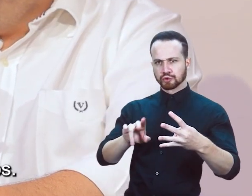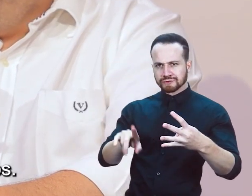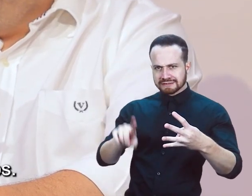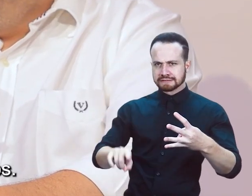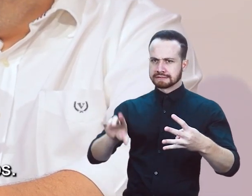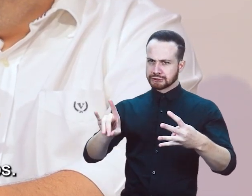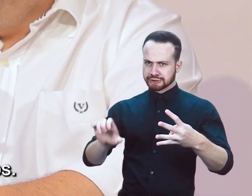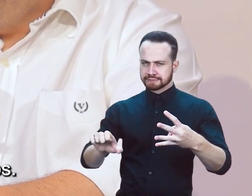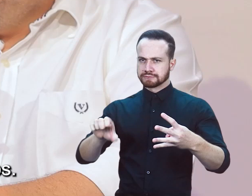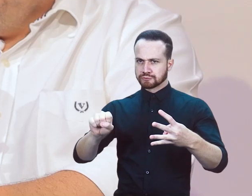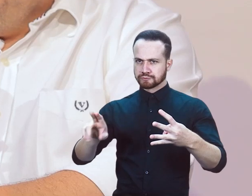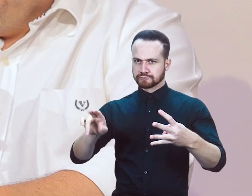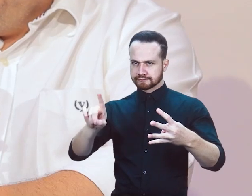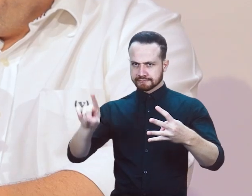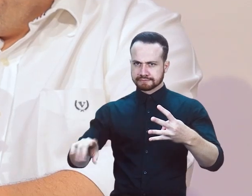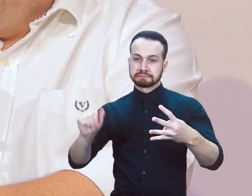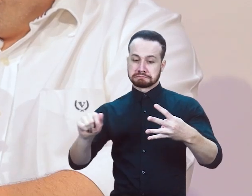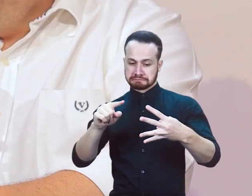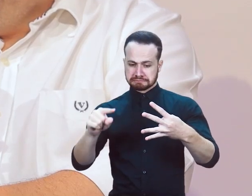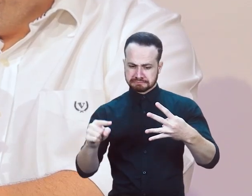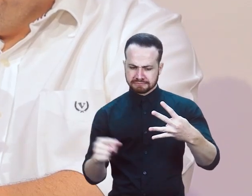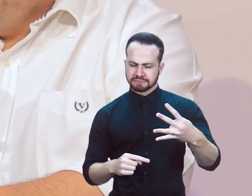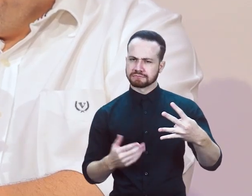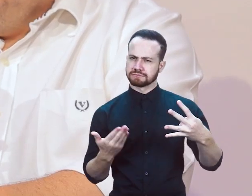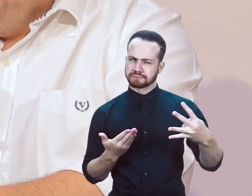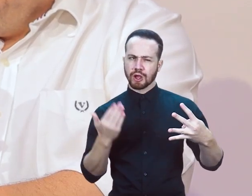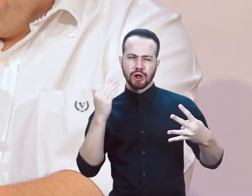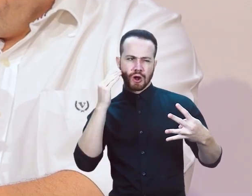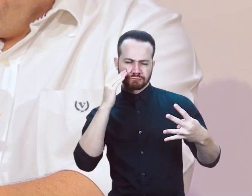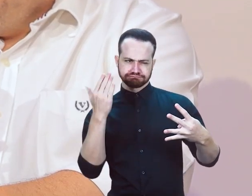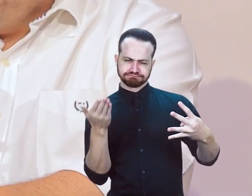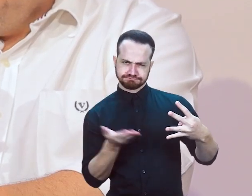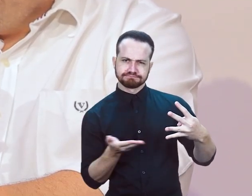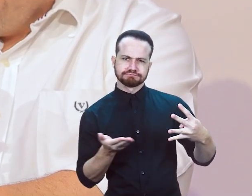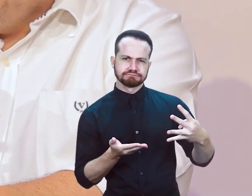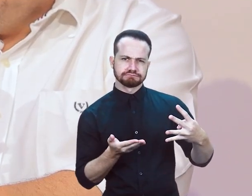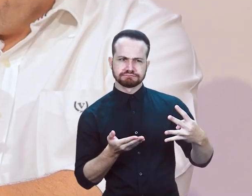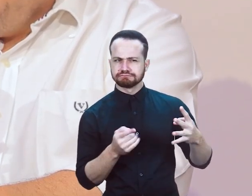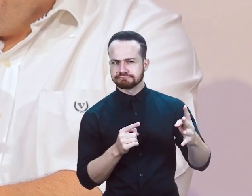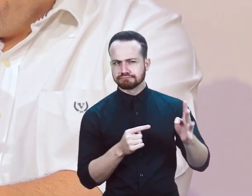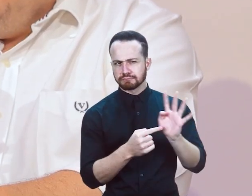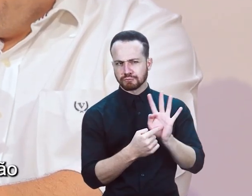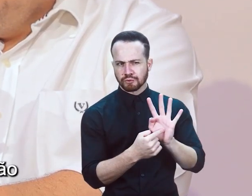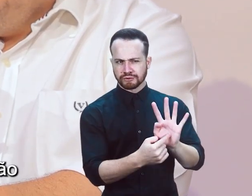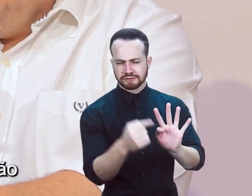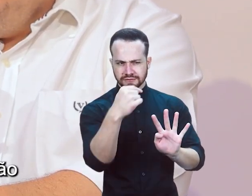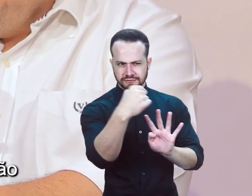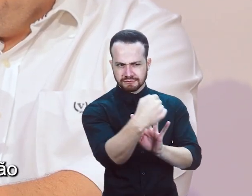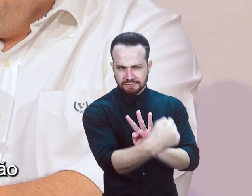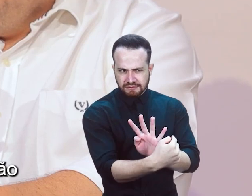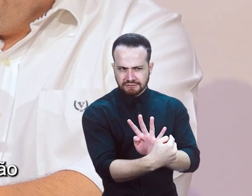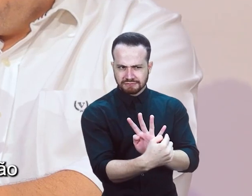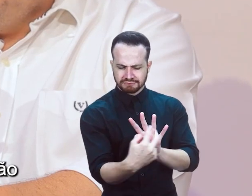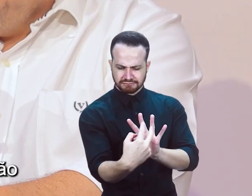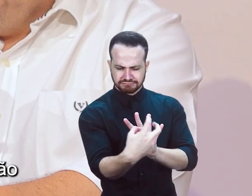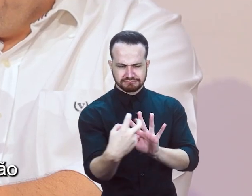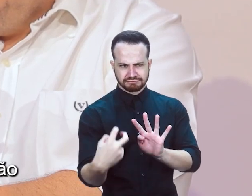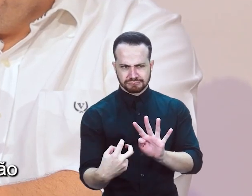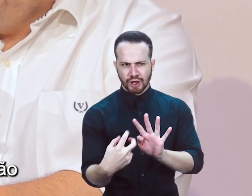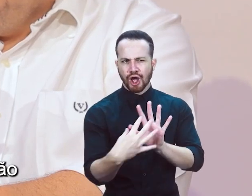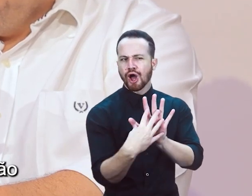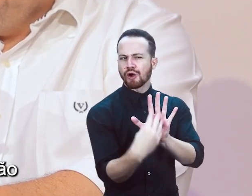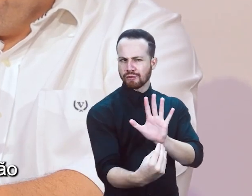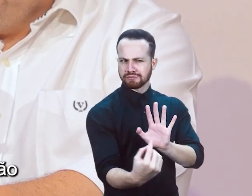e dentre outros. Hoje, você percebe alguém